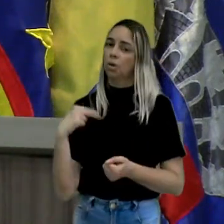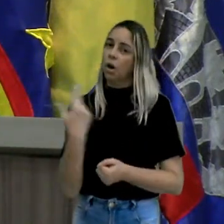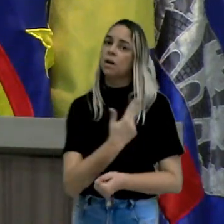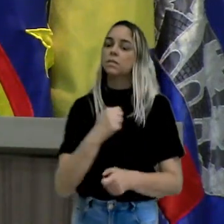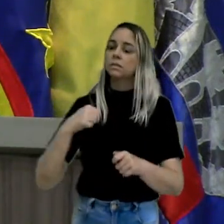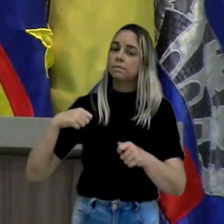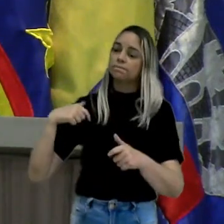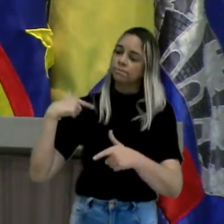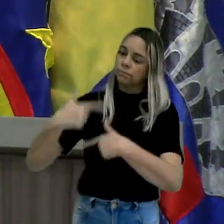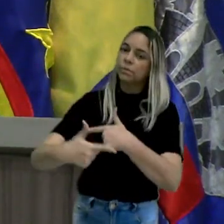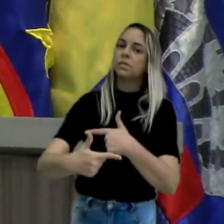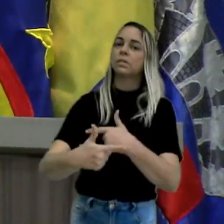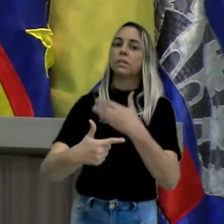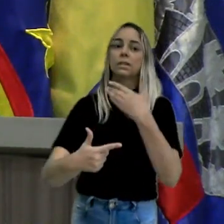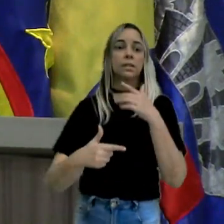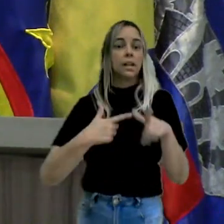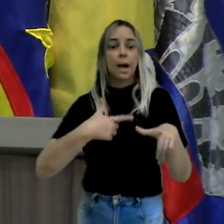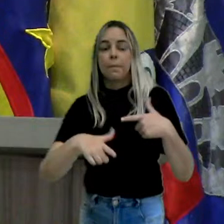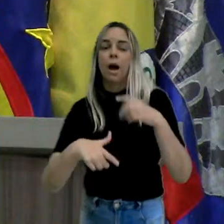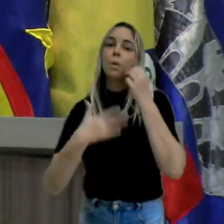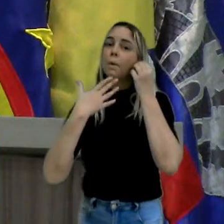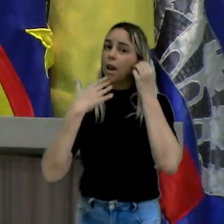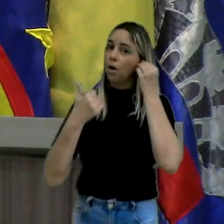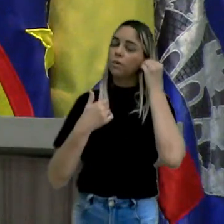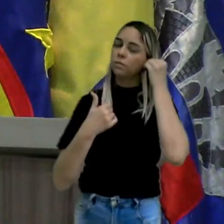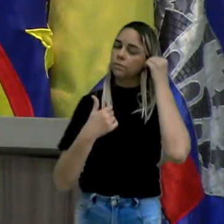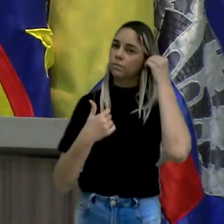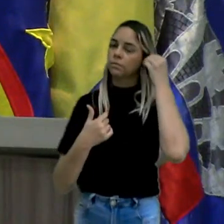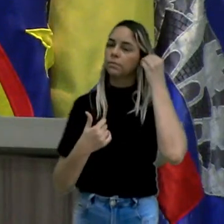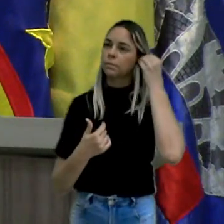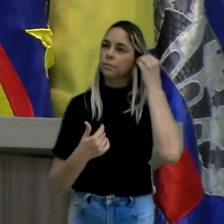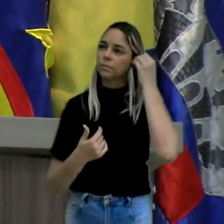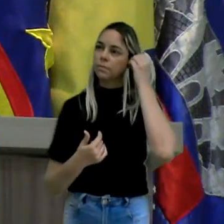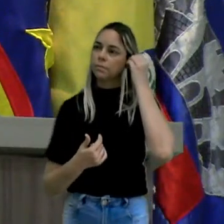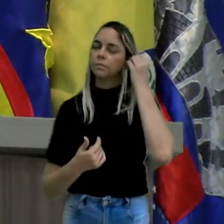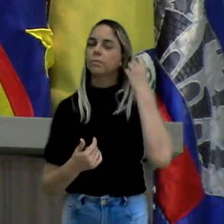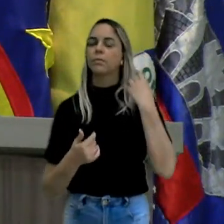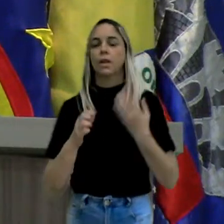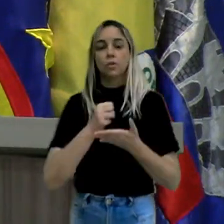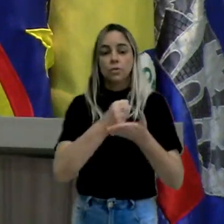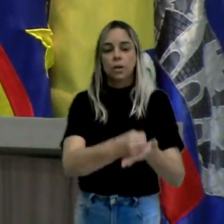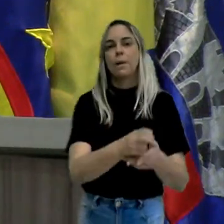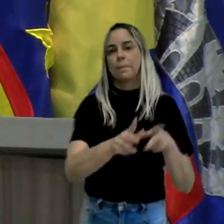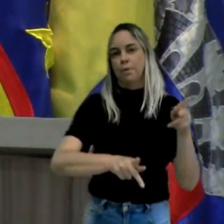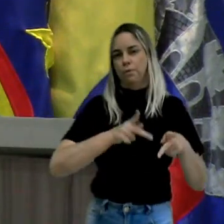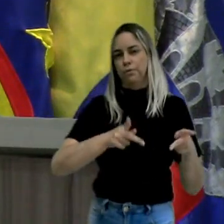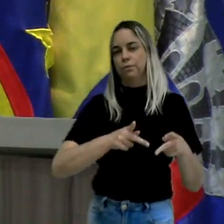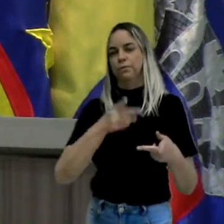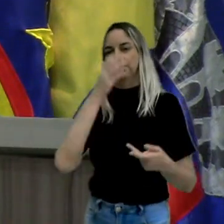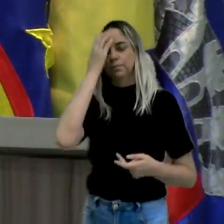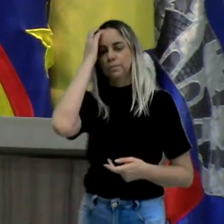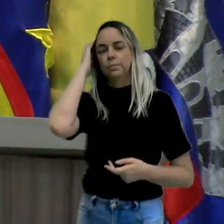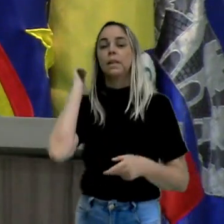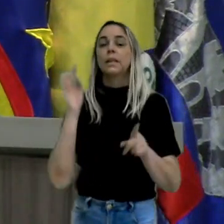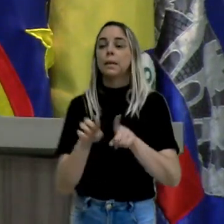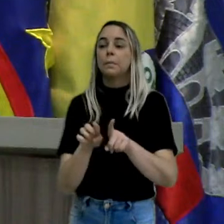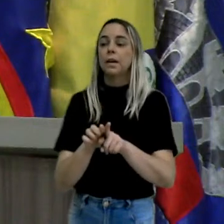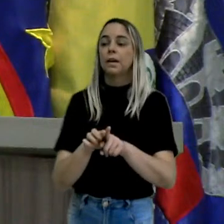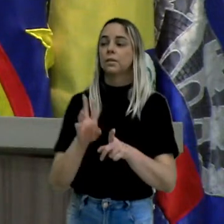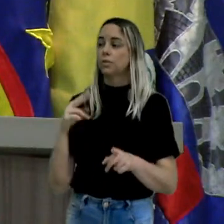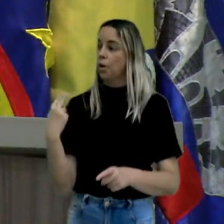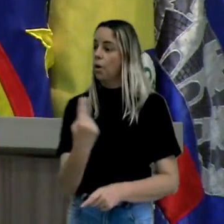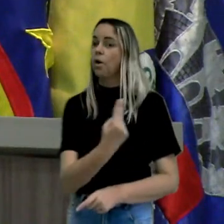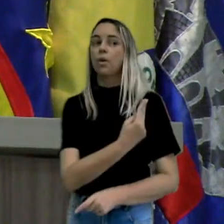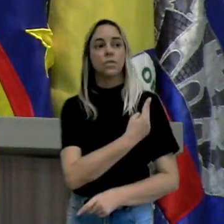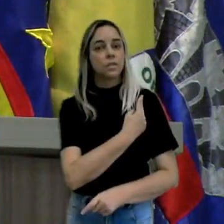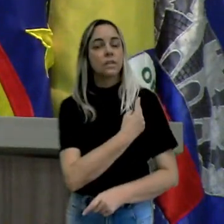e fazer um serviço melhor para a nossa população. E também quando fala aqui do nosso trabalho. Quem trabalha na área da